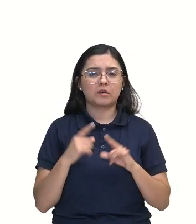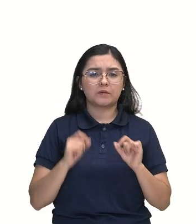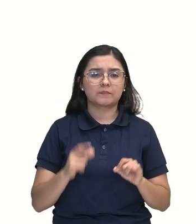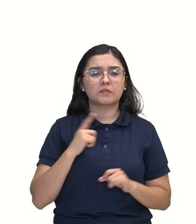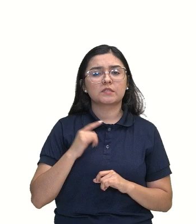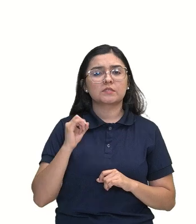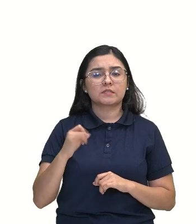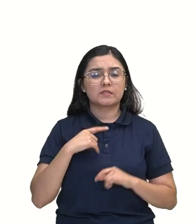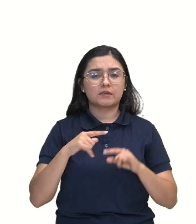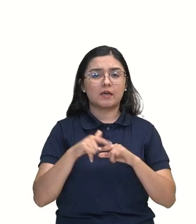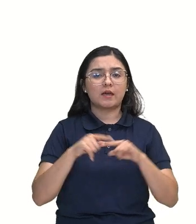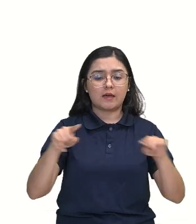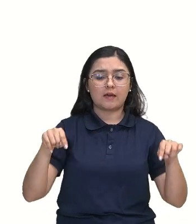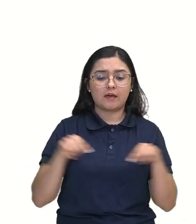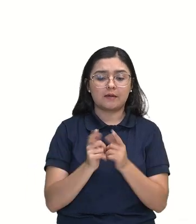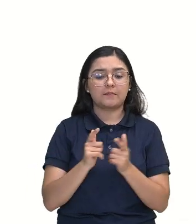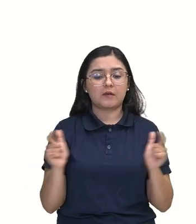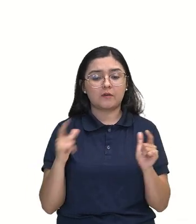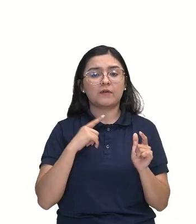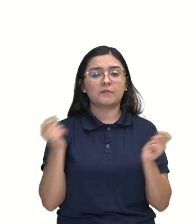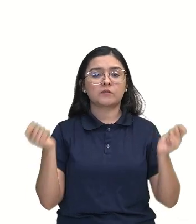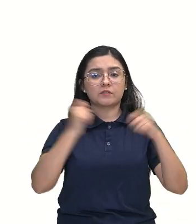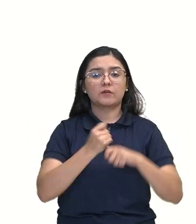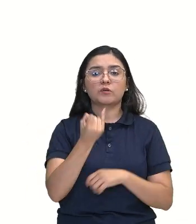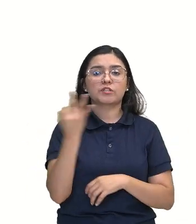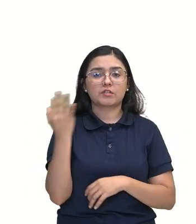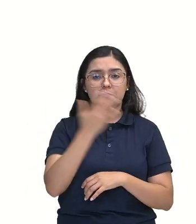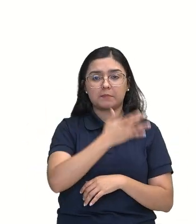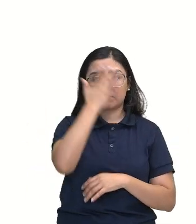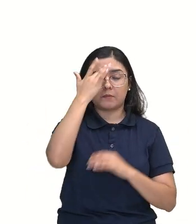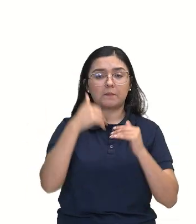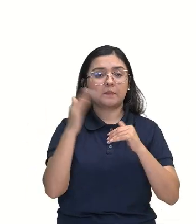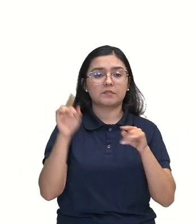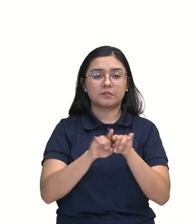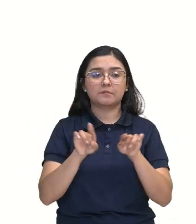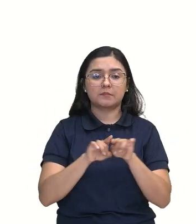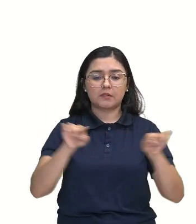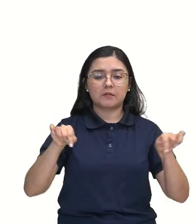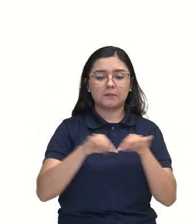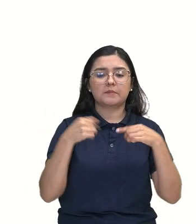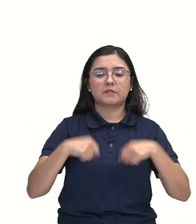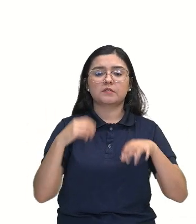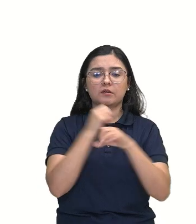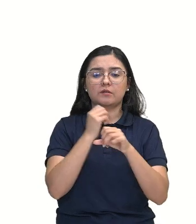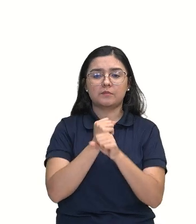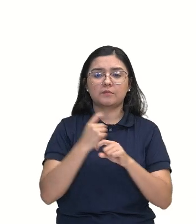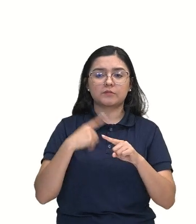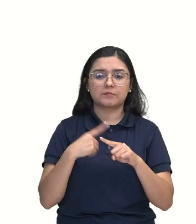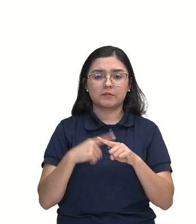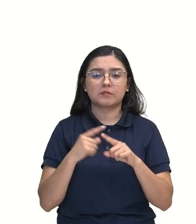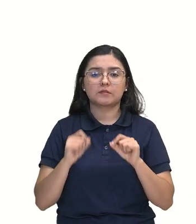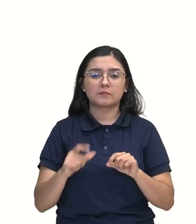a área, mais gente vai caber nela, tá? Então, nós temos aí que efetuar o cálculo multiplicando